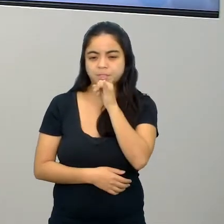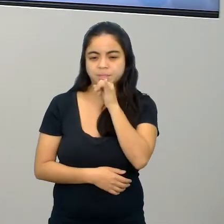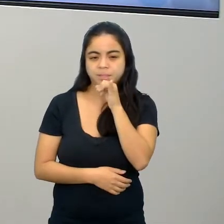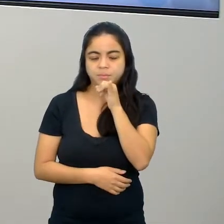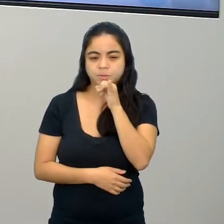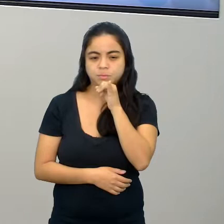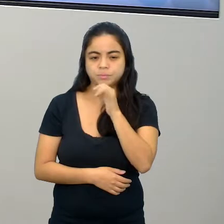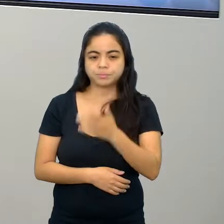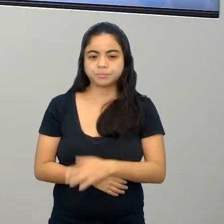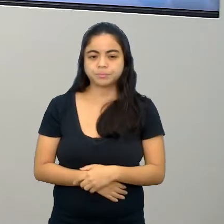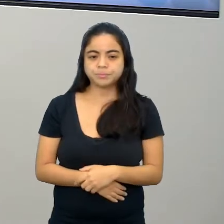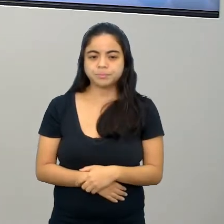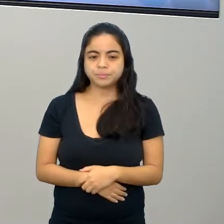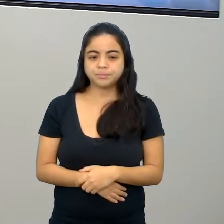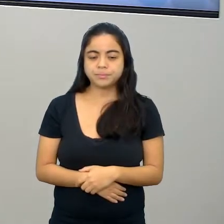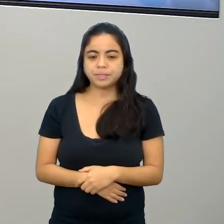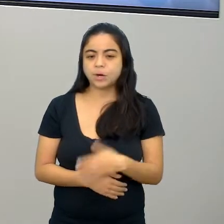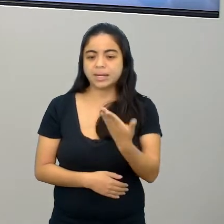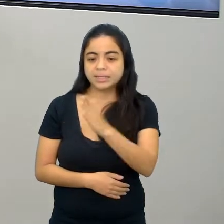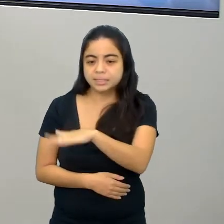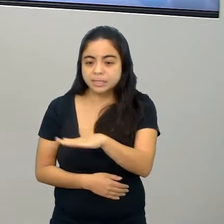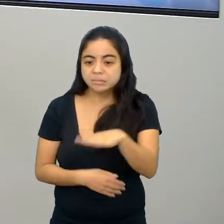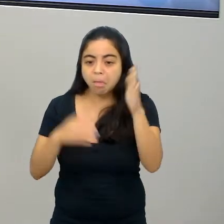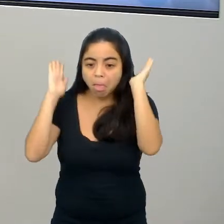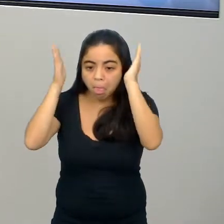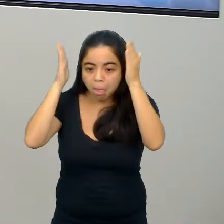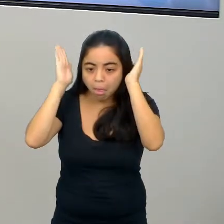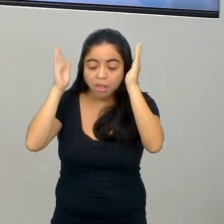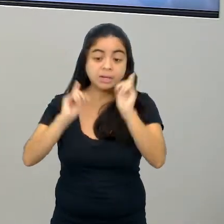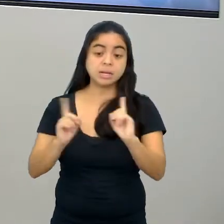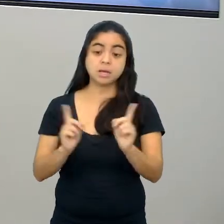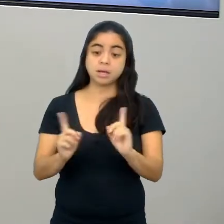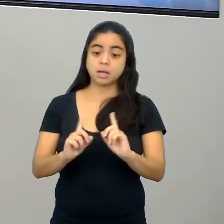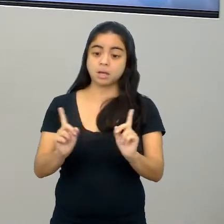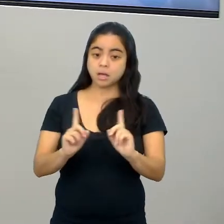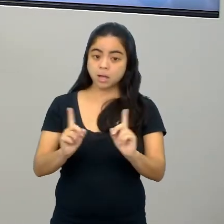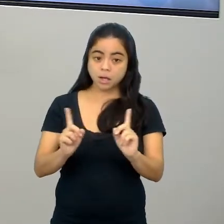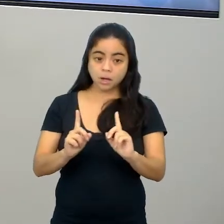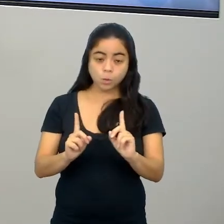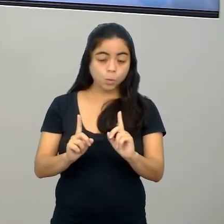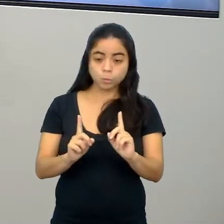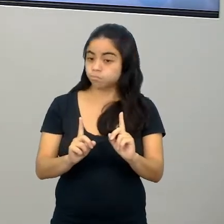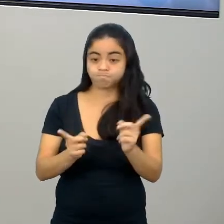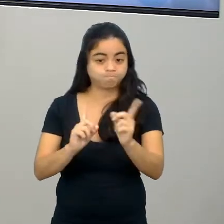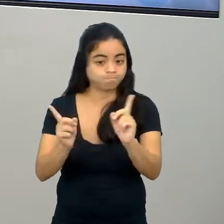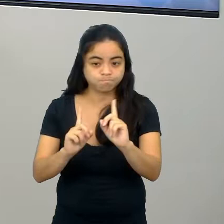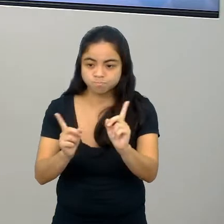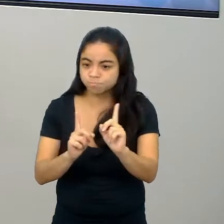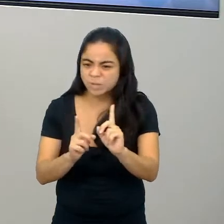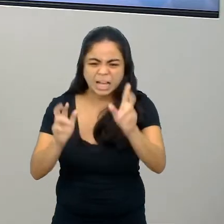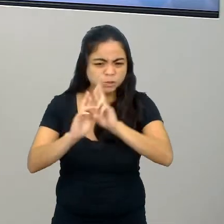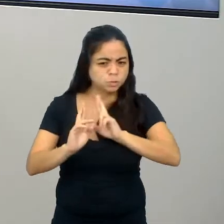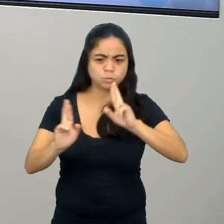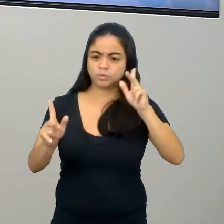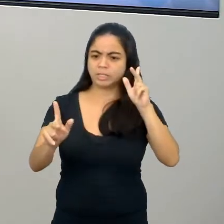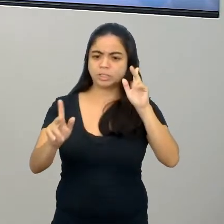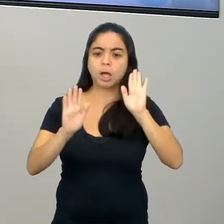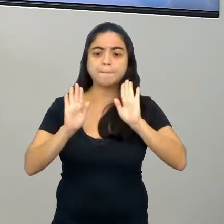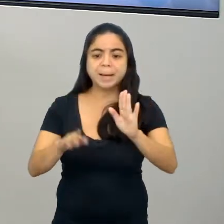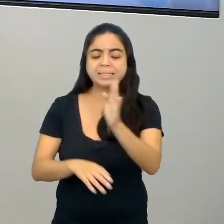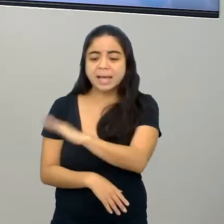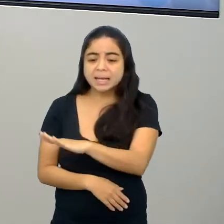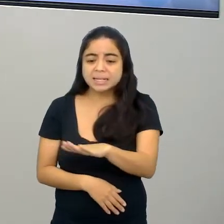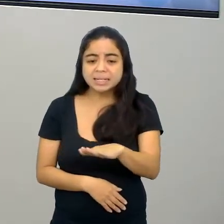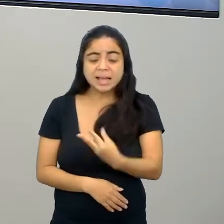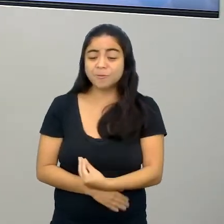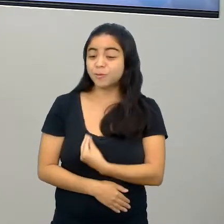pensando em outra palavra, eu sei que é uma palavra pejorativa, assim, não é que a criança é burra, né? Muito longe disso, muito longe mesmo. Mas a criança, ela não